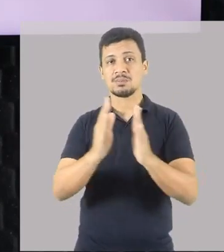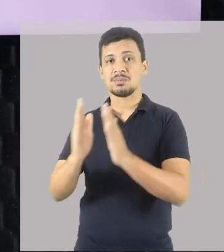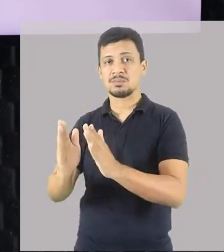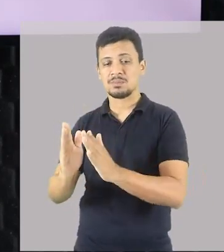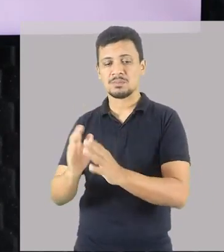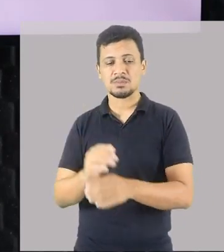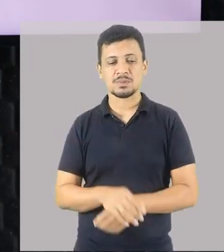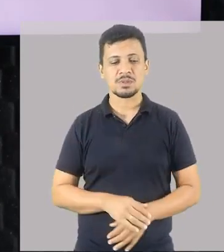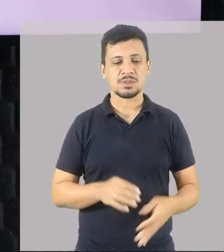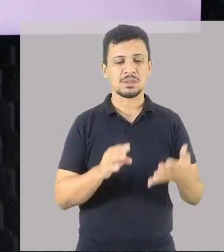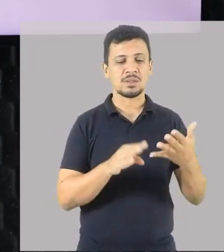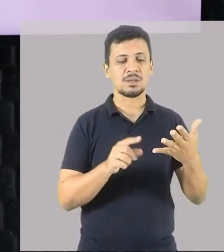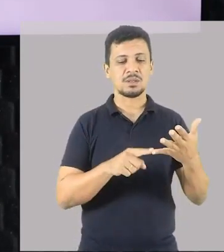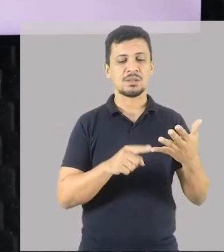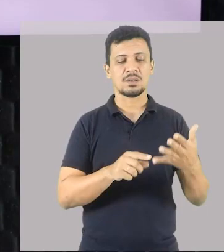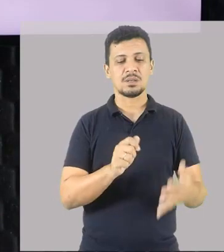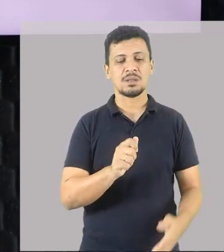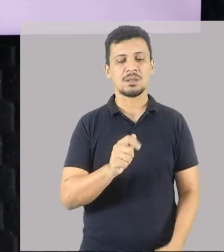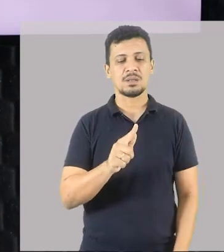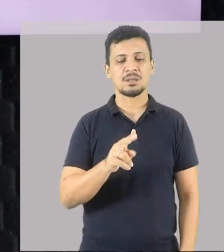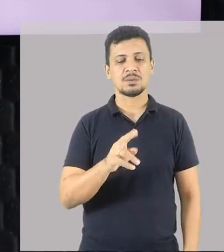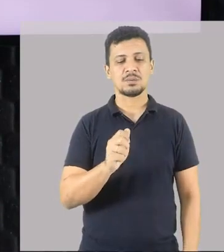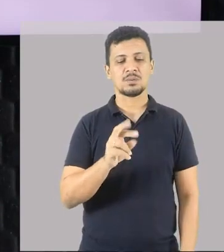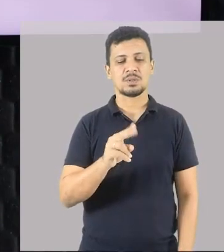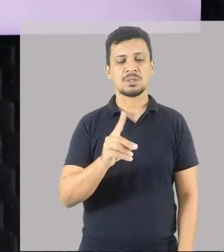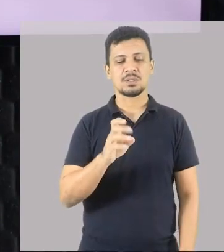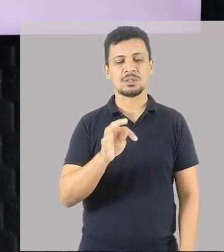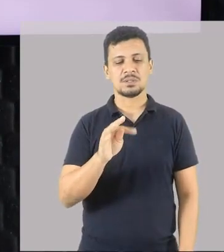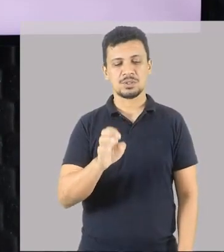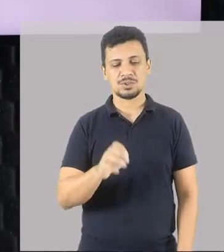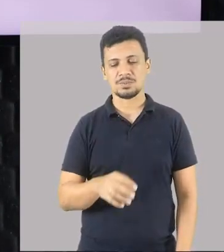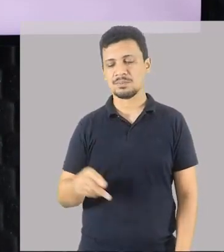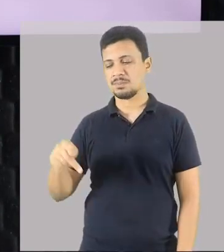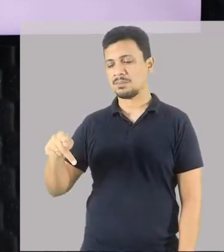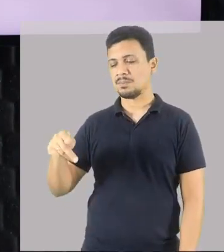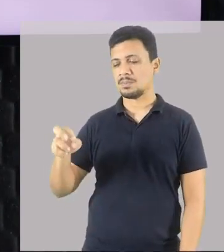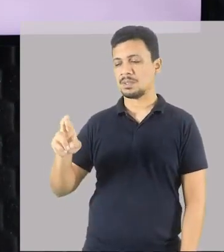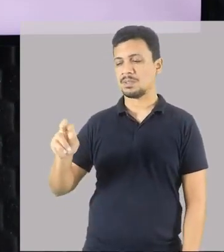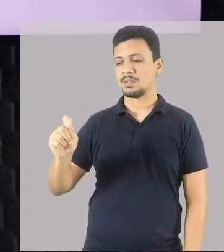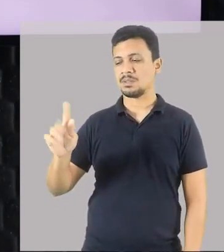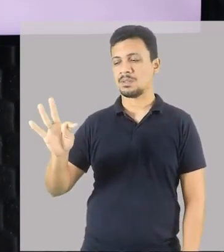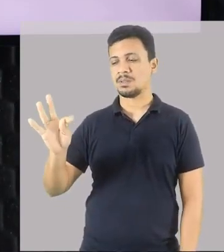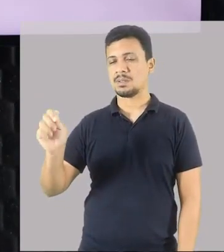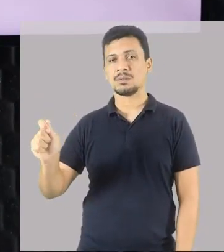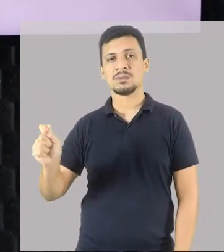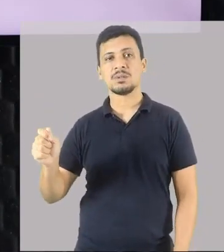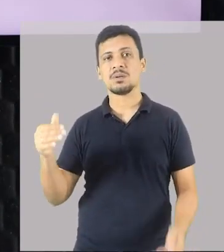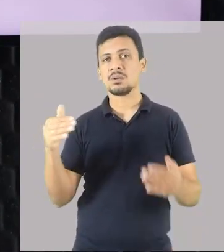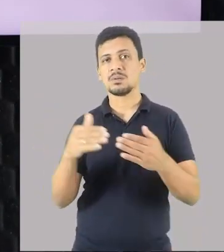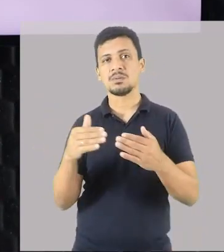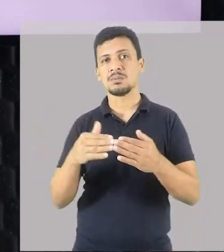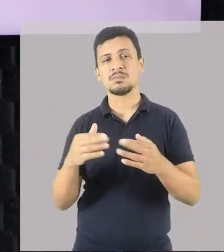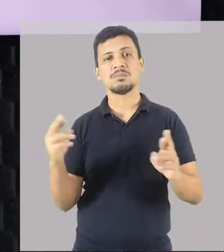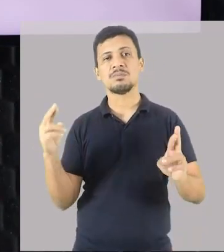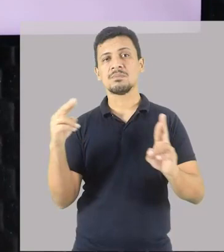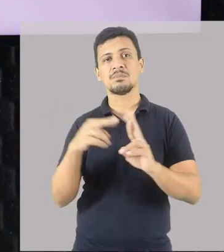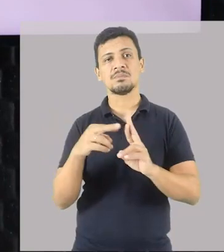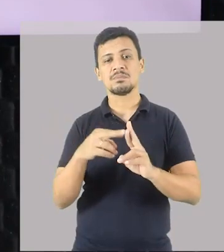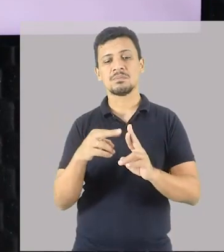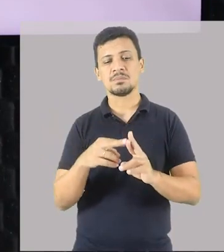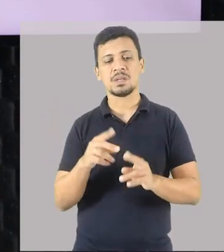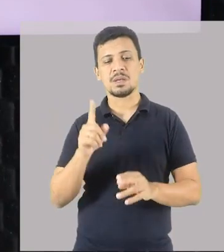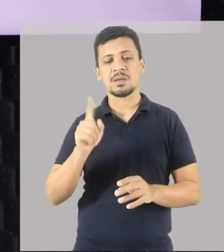E aguardente e peralta, certo? Associado aí, dentro dessa referência, os dois dentro do processo